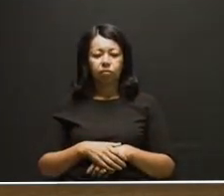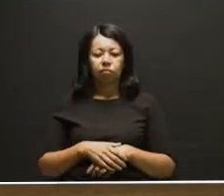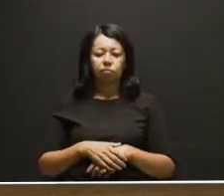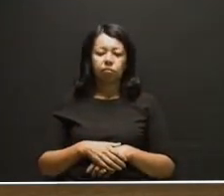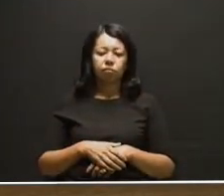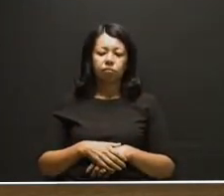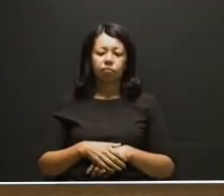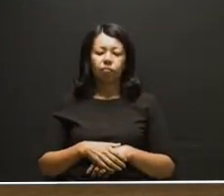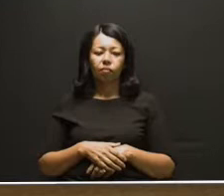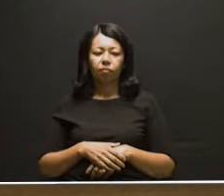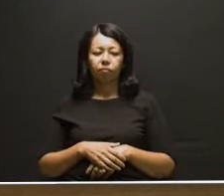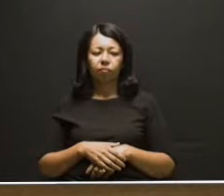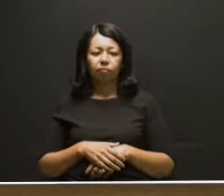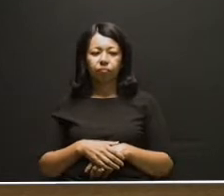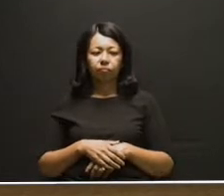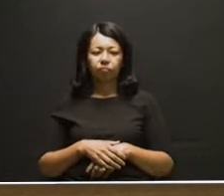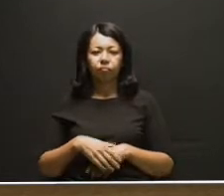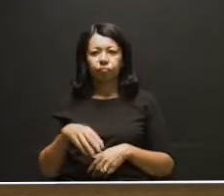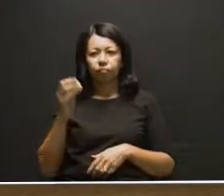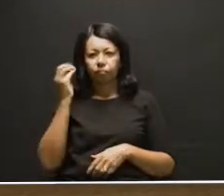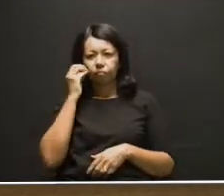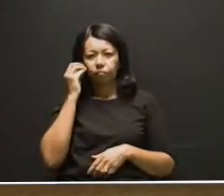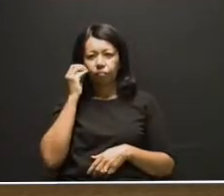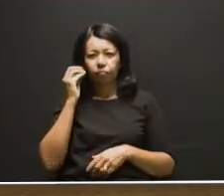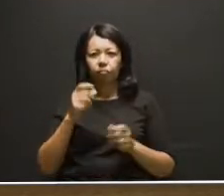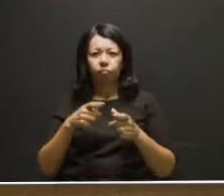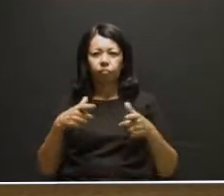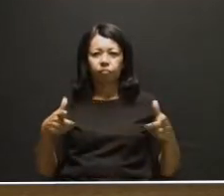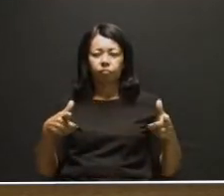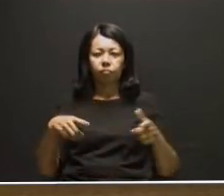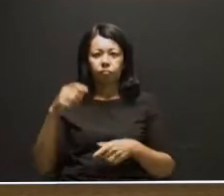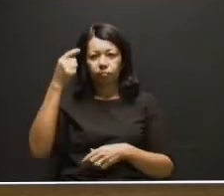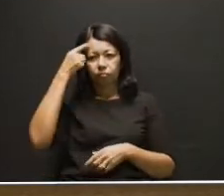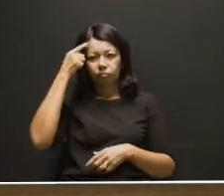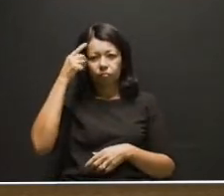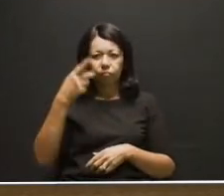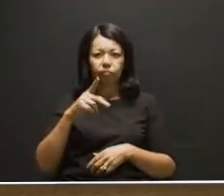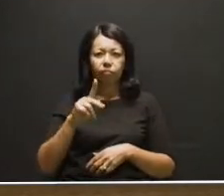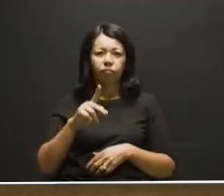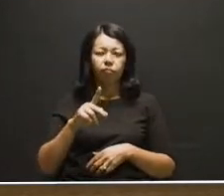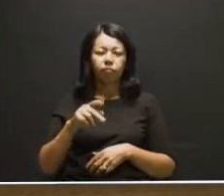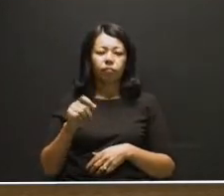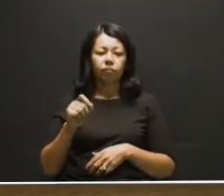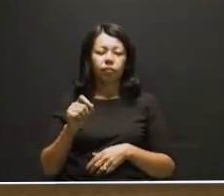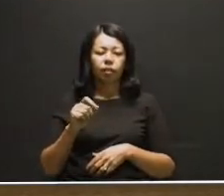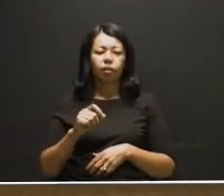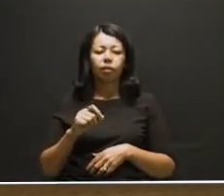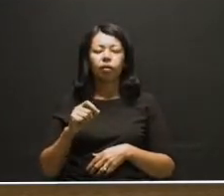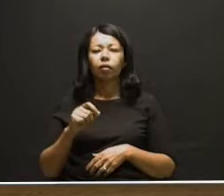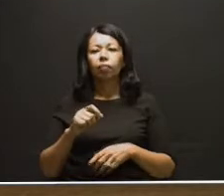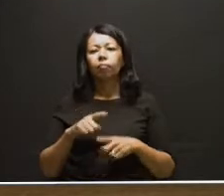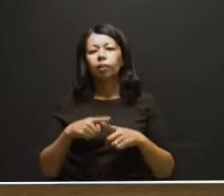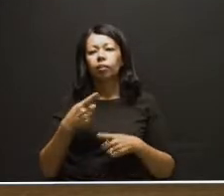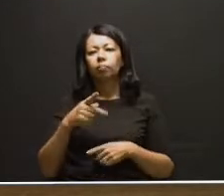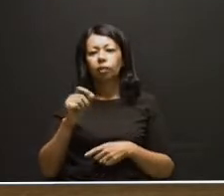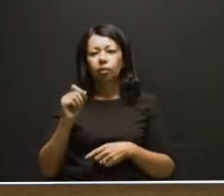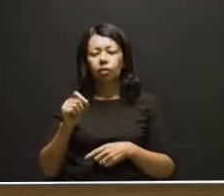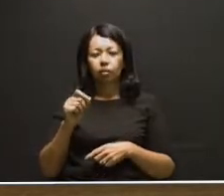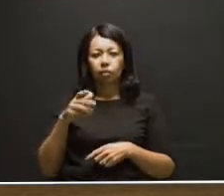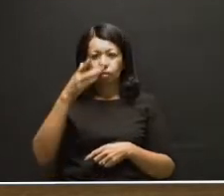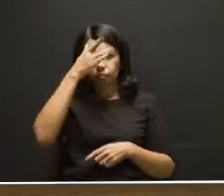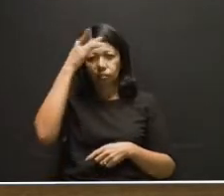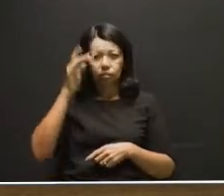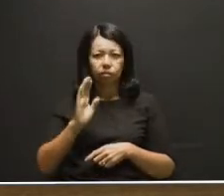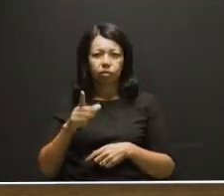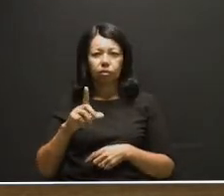bem jurídico de tentar acrescentar a idéia de vossa excelência mas pra que o município já